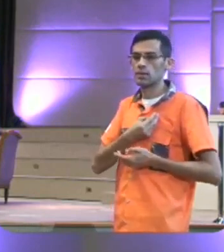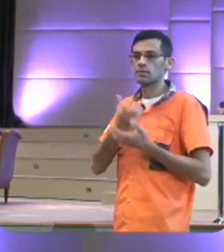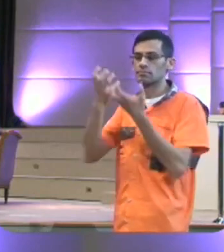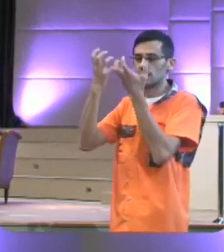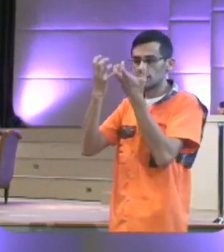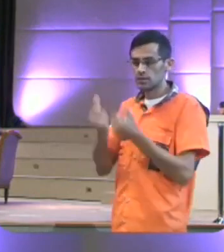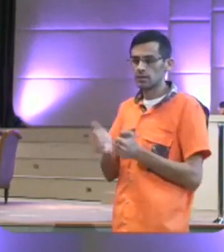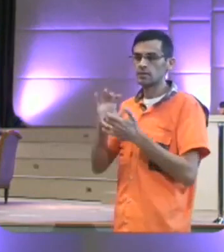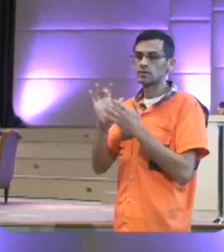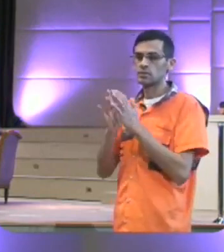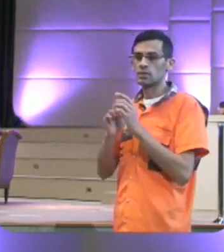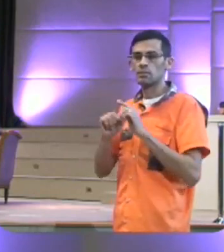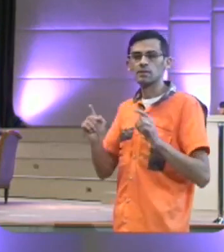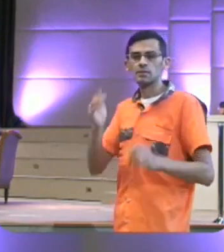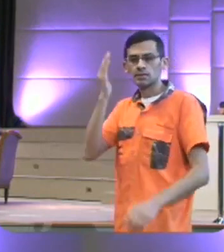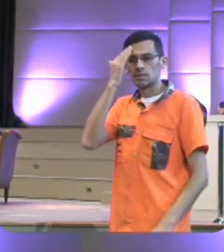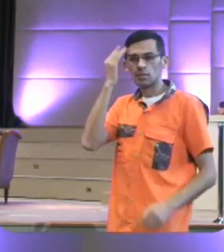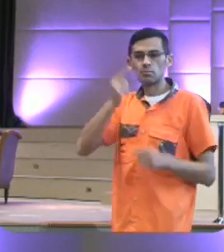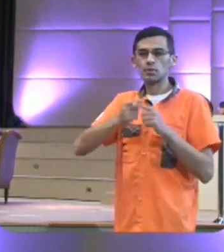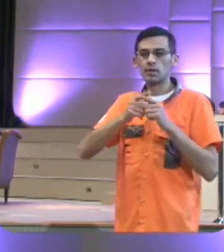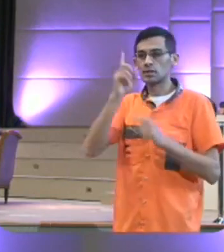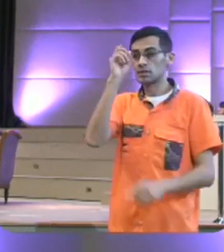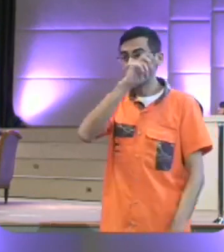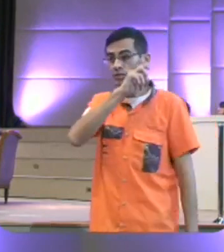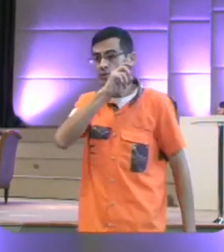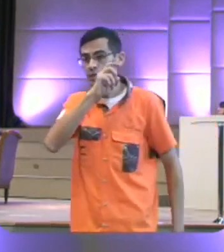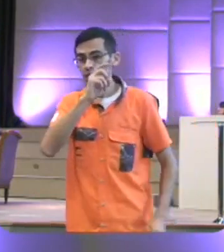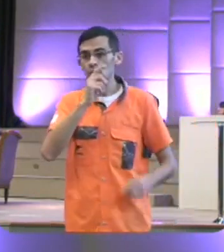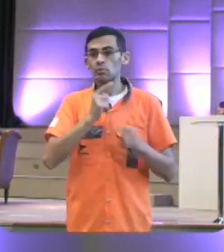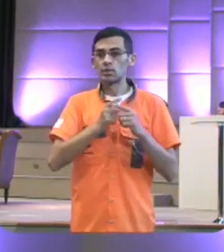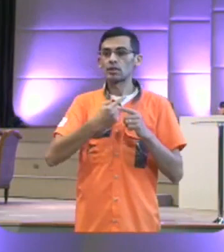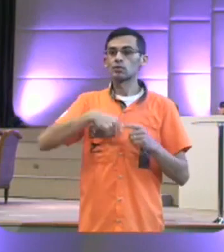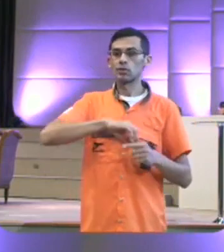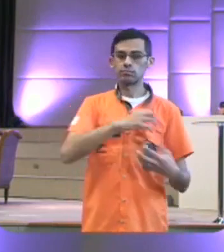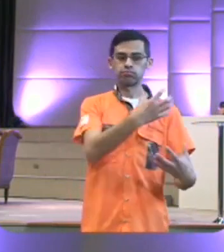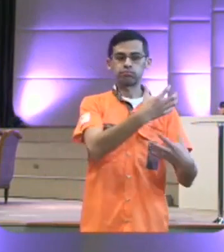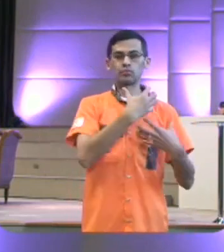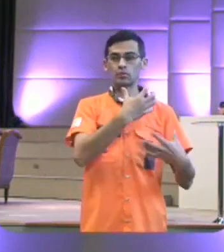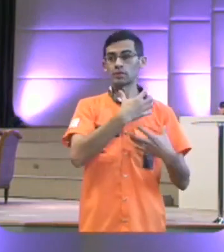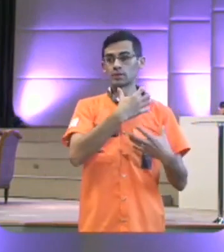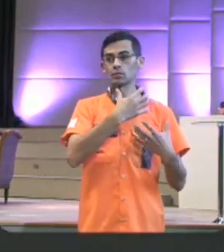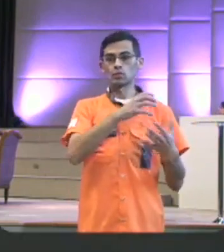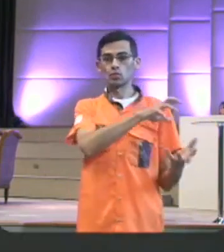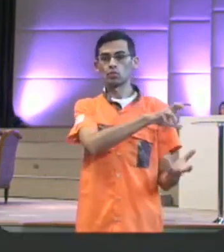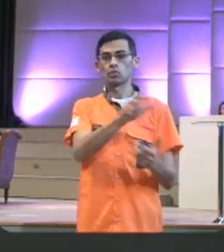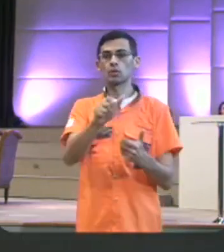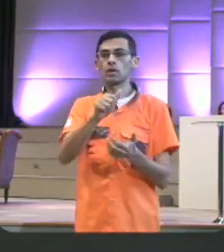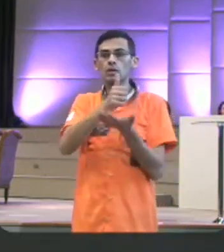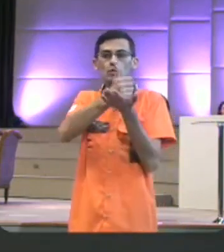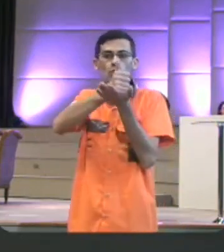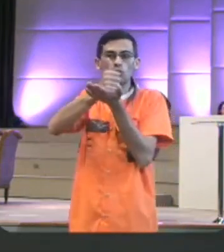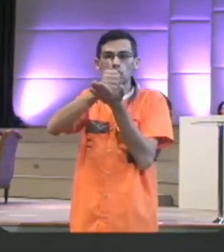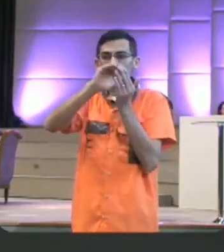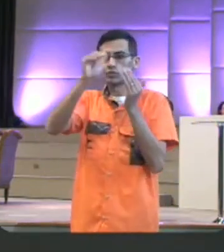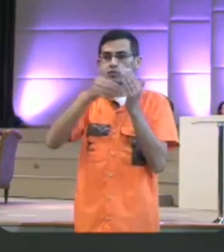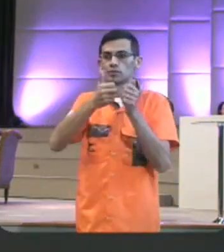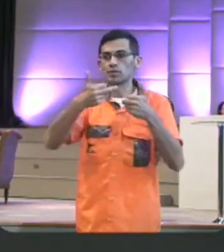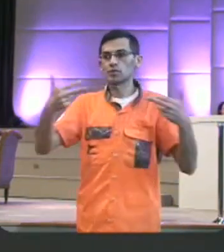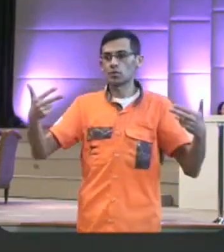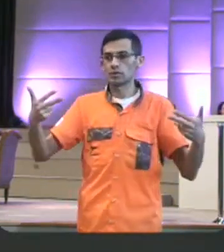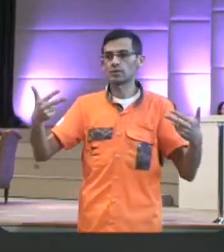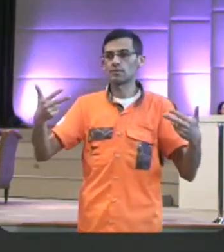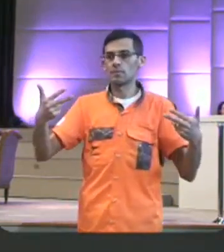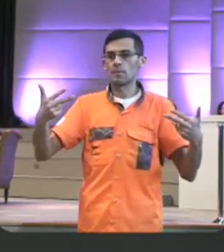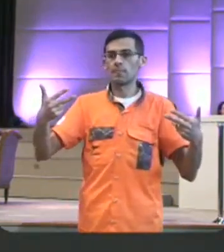é difícil? Porque a gente foi treinado nesse mundo a estar no controle. E essa é